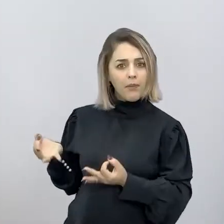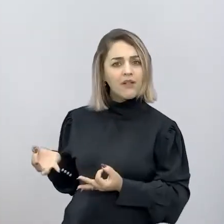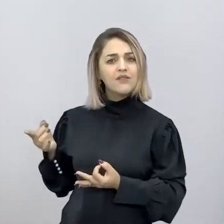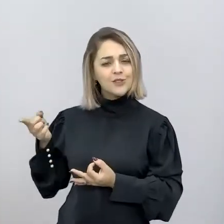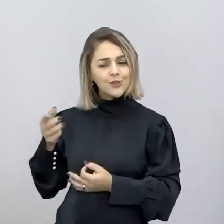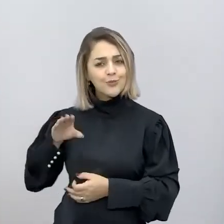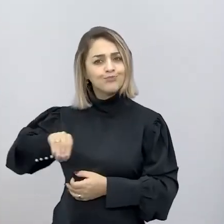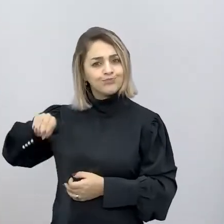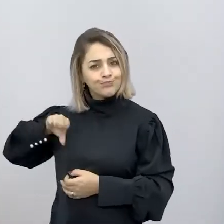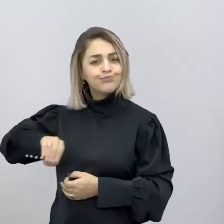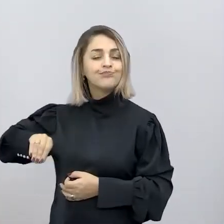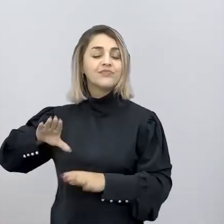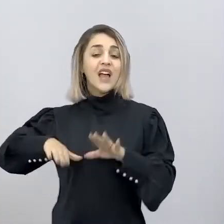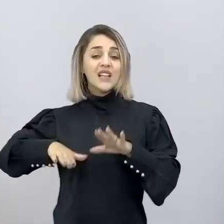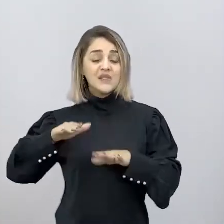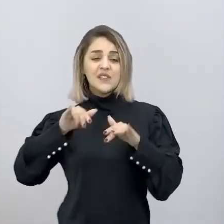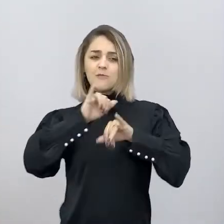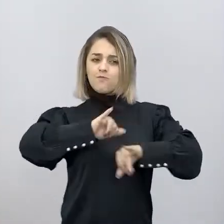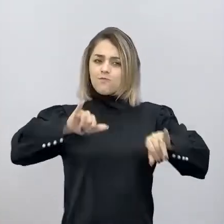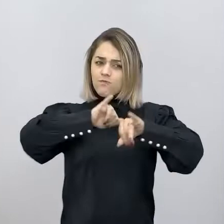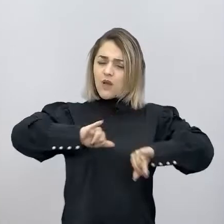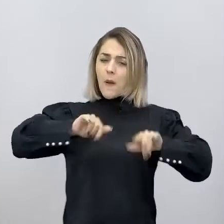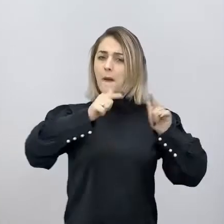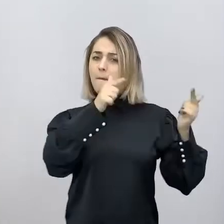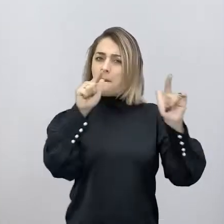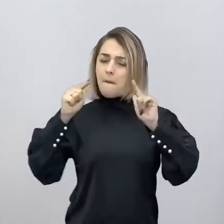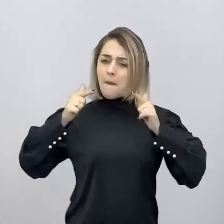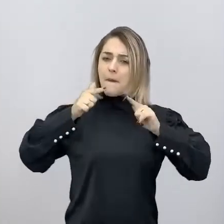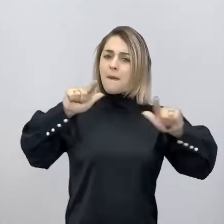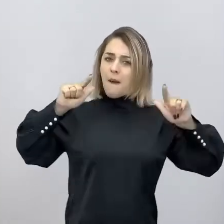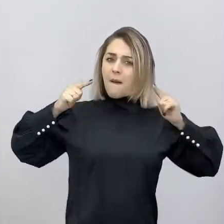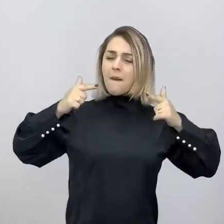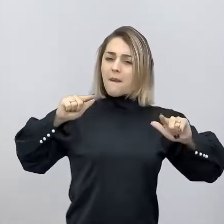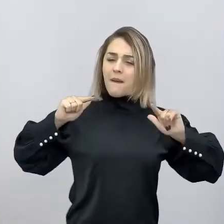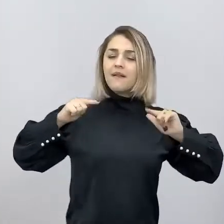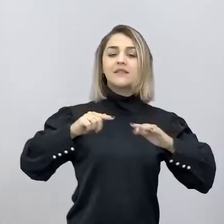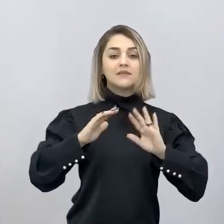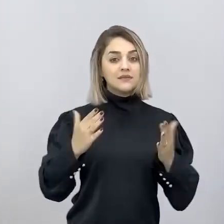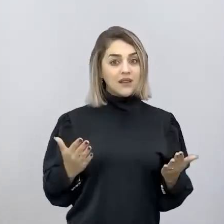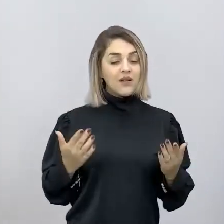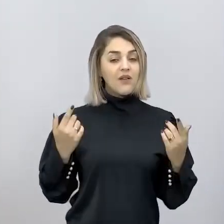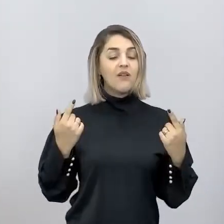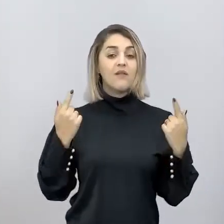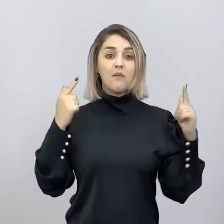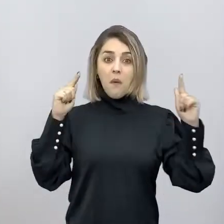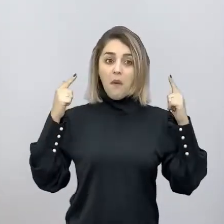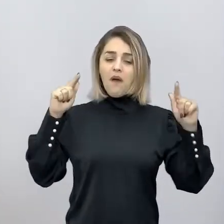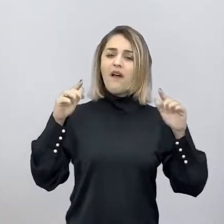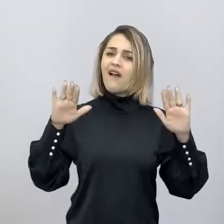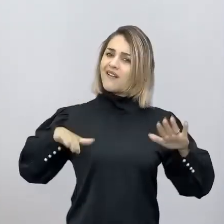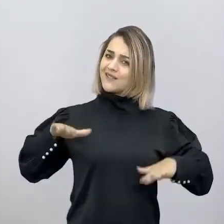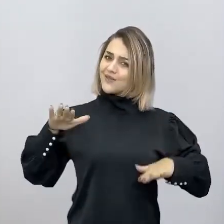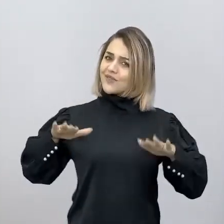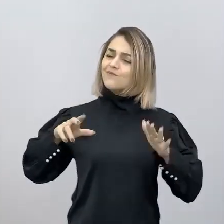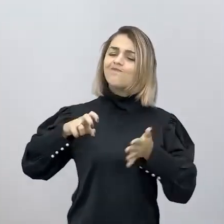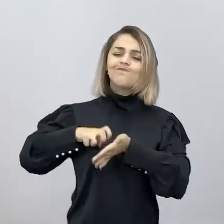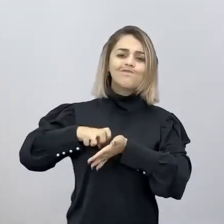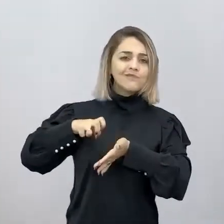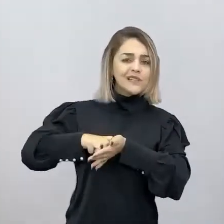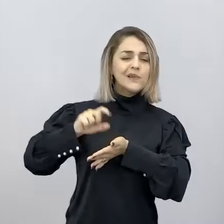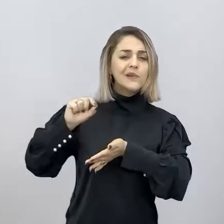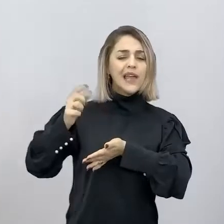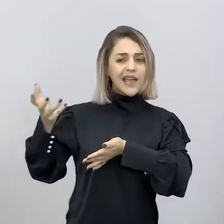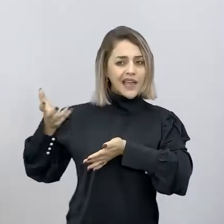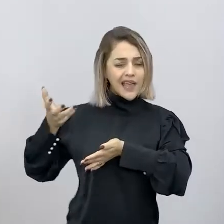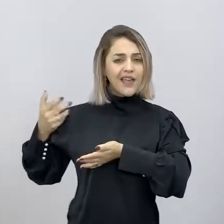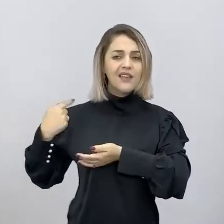está manifestando, a gente não percebe as consequências das nossas ações, né? O maior castigo, às vezes, é ter as nossas manifestações atendidas, porque a